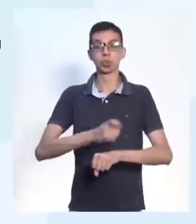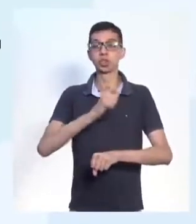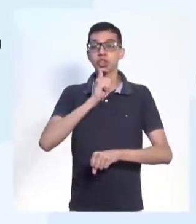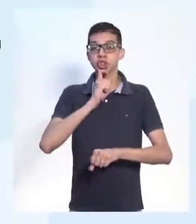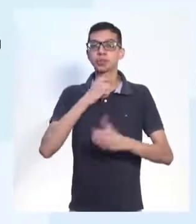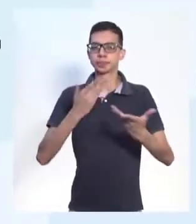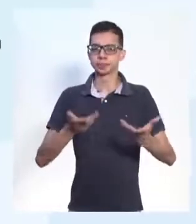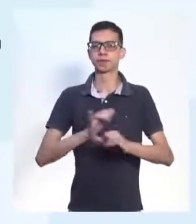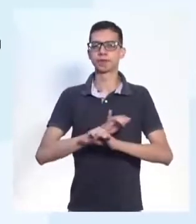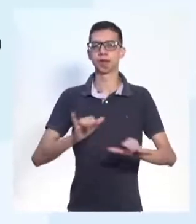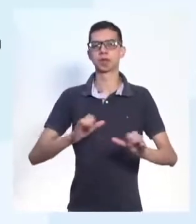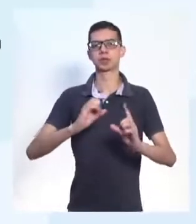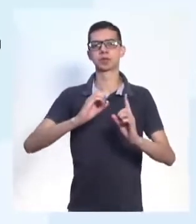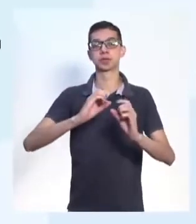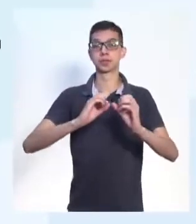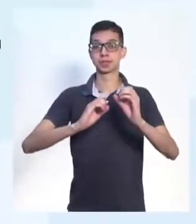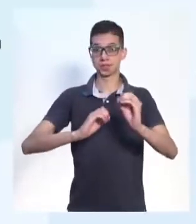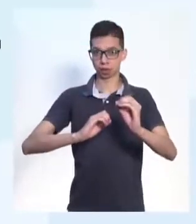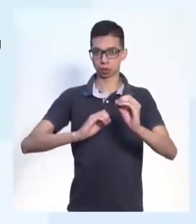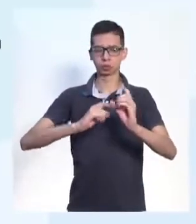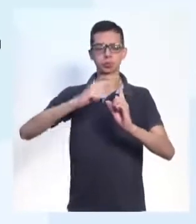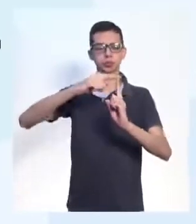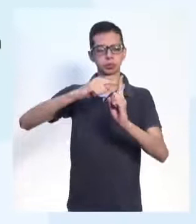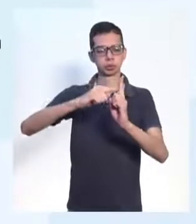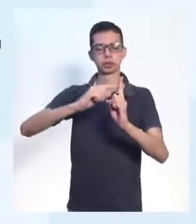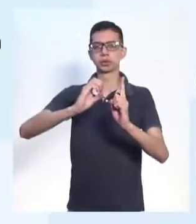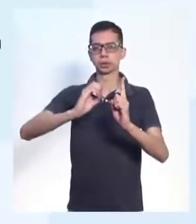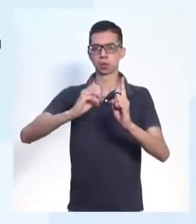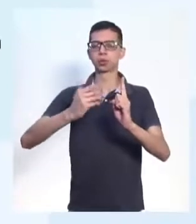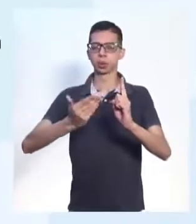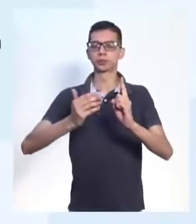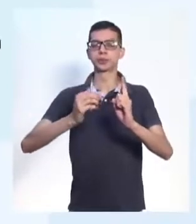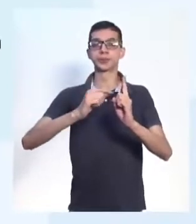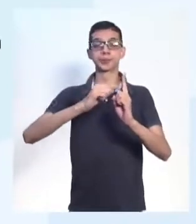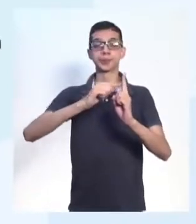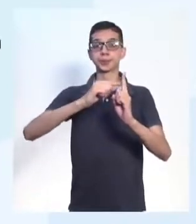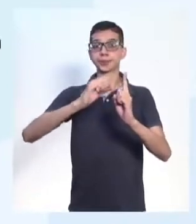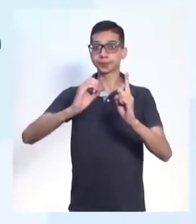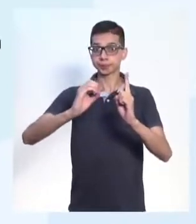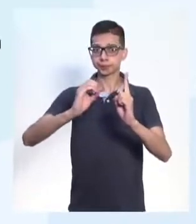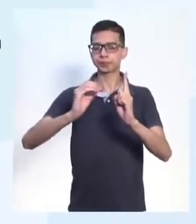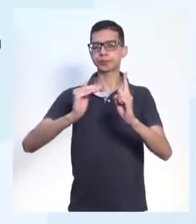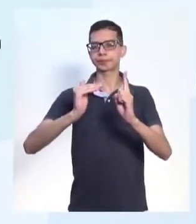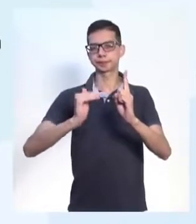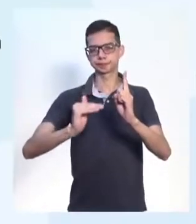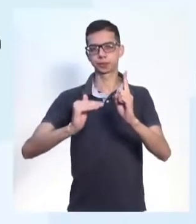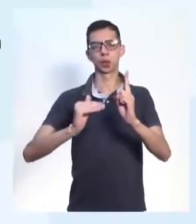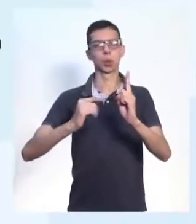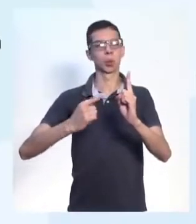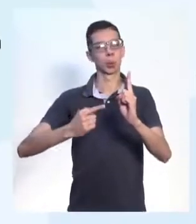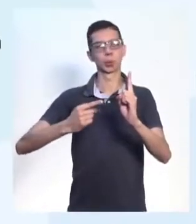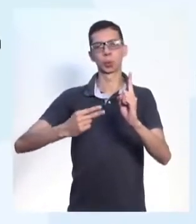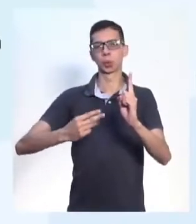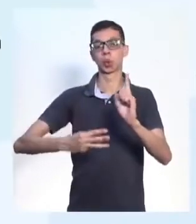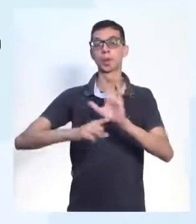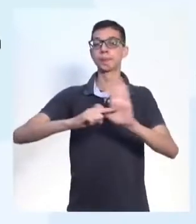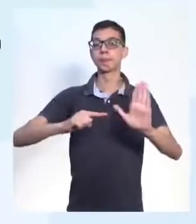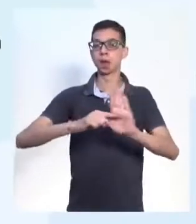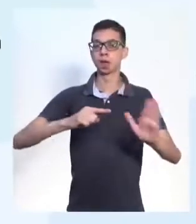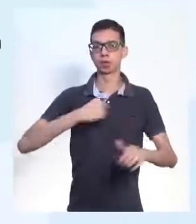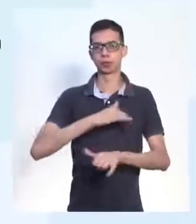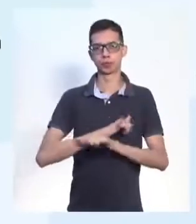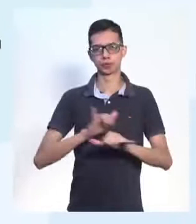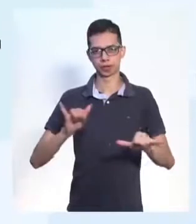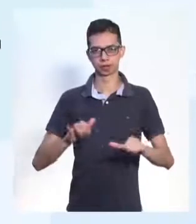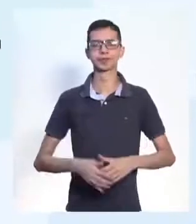0. Então, a partir daí, né, temperaturas menores, eu vou falar que ela é negativa. Qual que foi mais ou menos